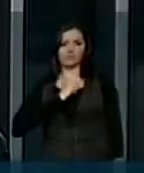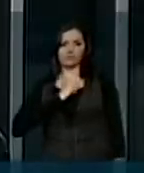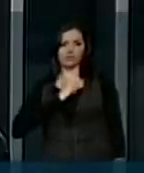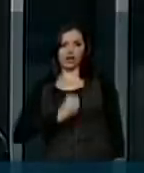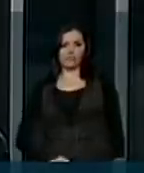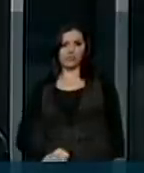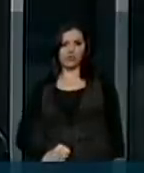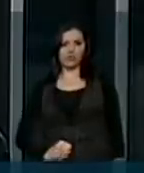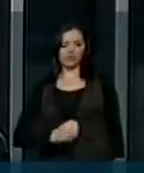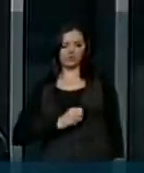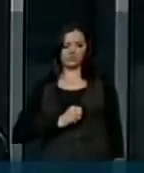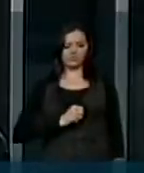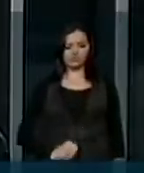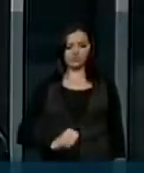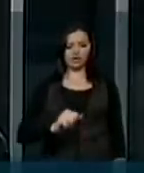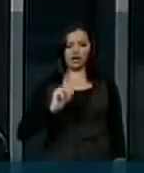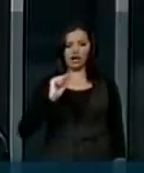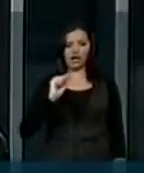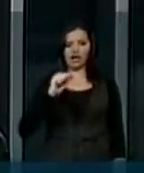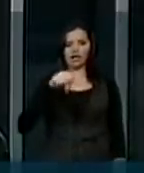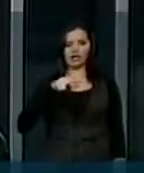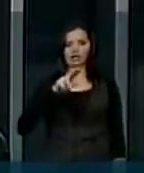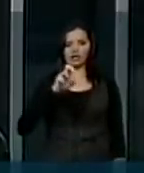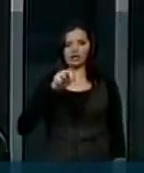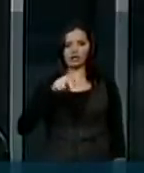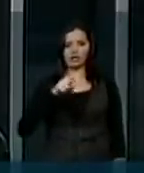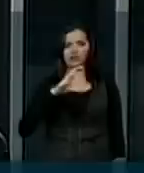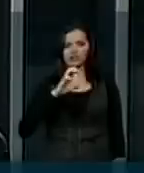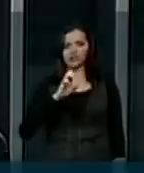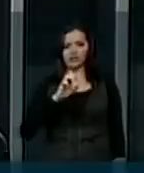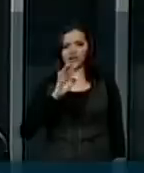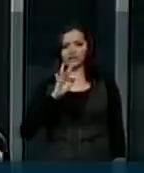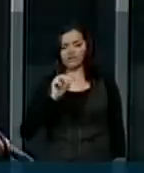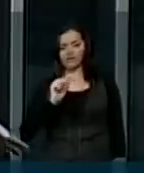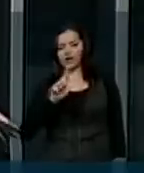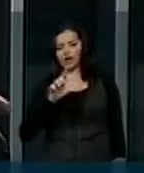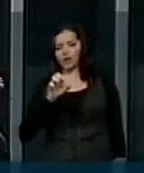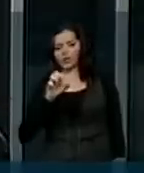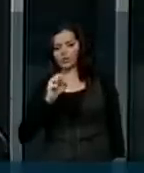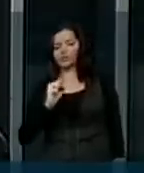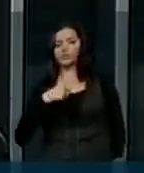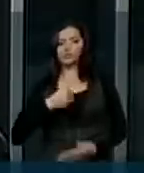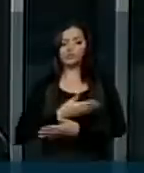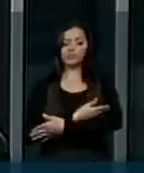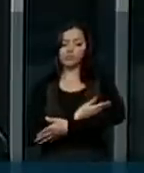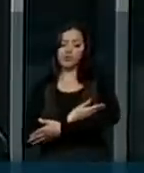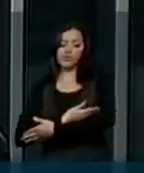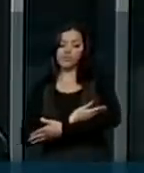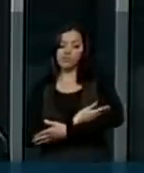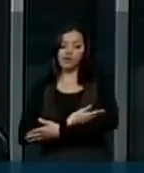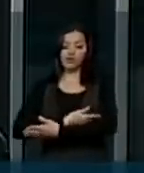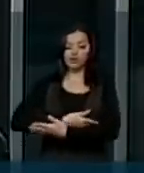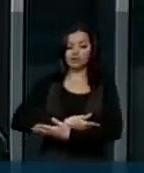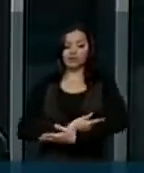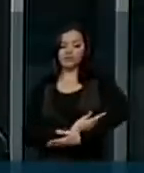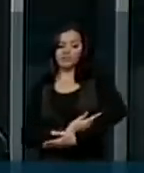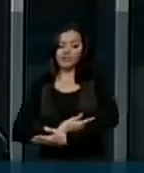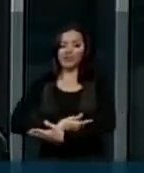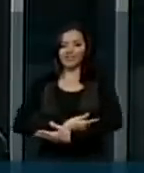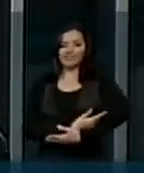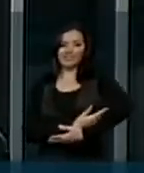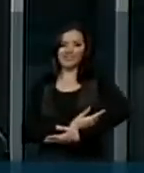anencéfalos. Essa decisão, senhor presidente, fere normas jurídicas